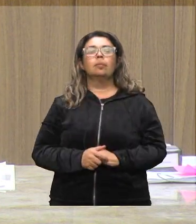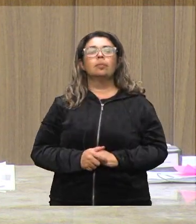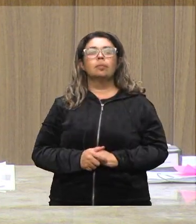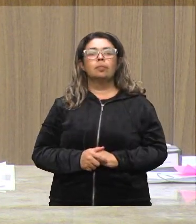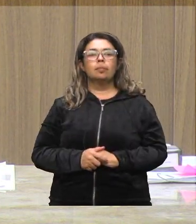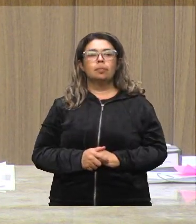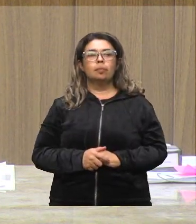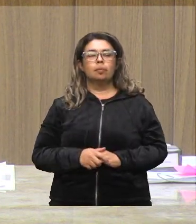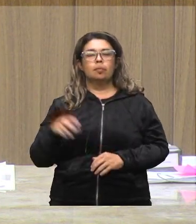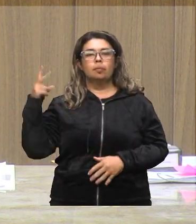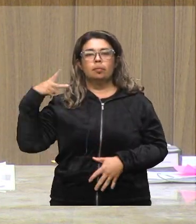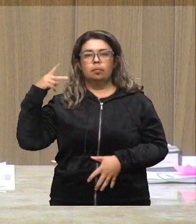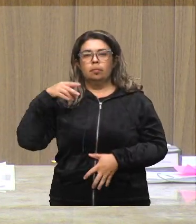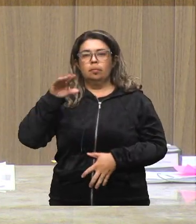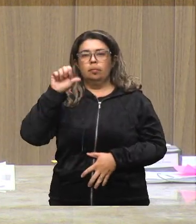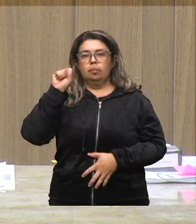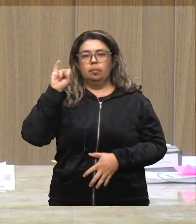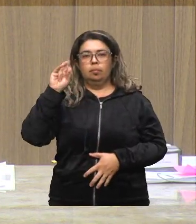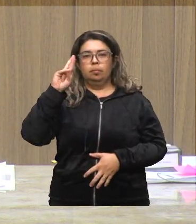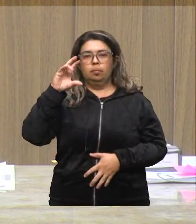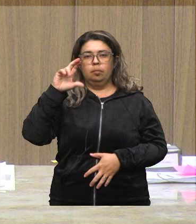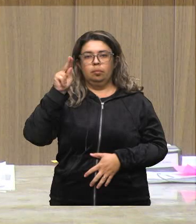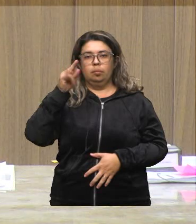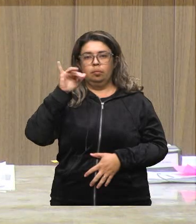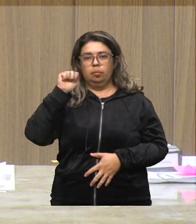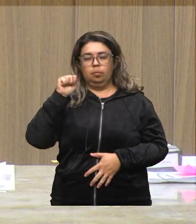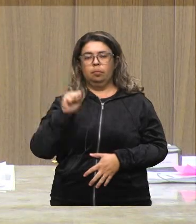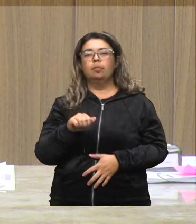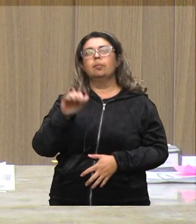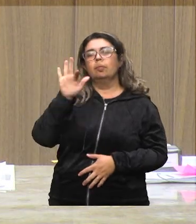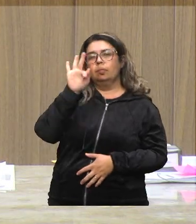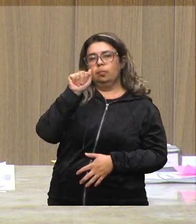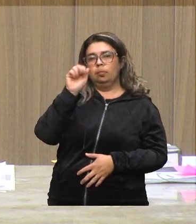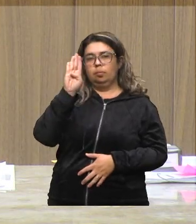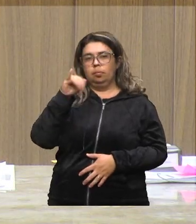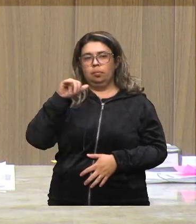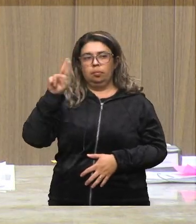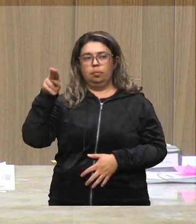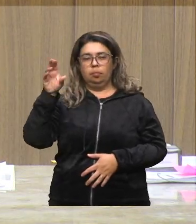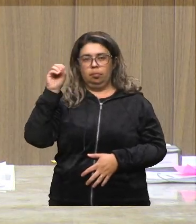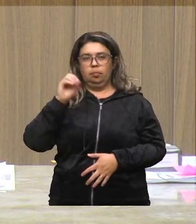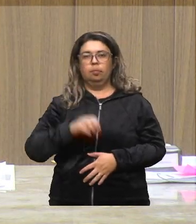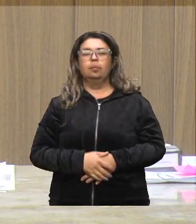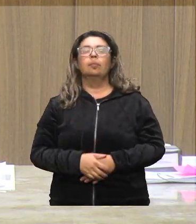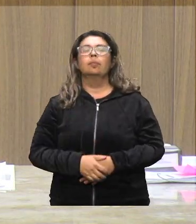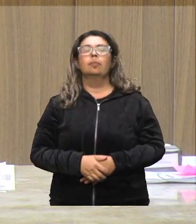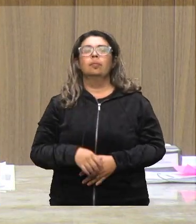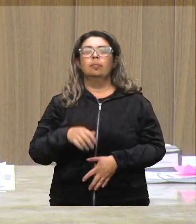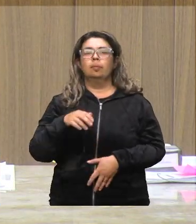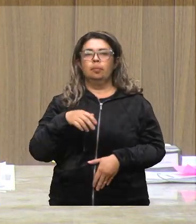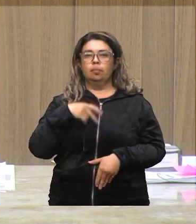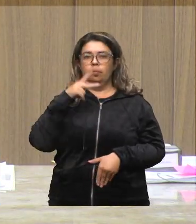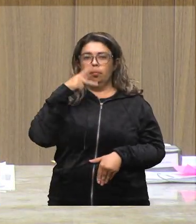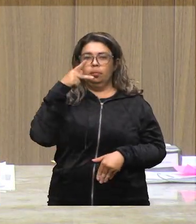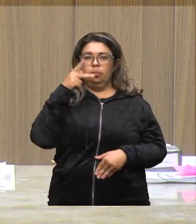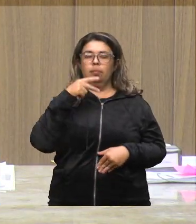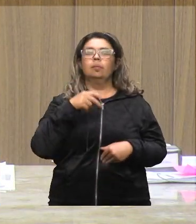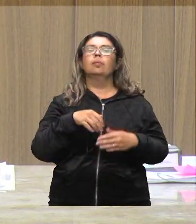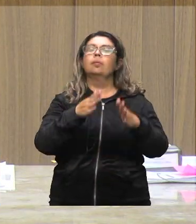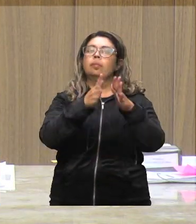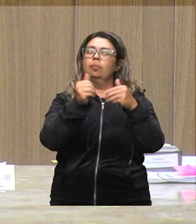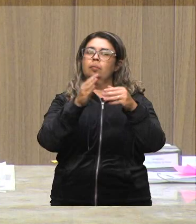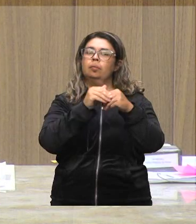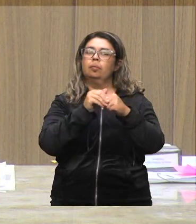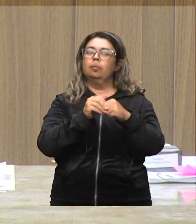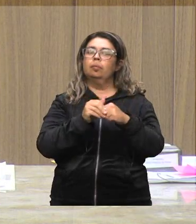36/2023, do vereador Fernando Circa e Fábio Alex Nunes, determina a publicação do currículo de todos